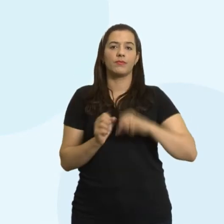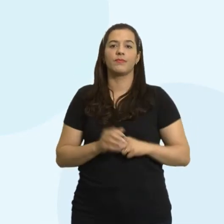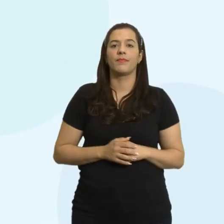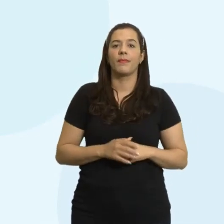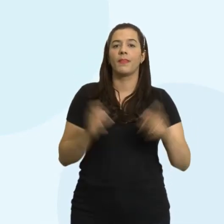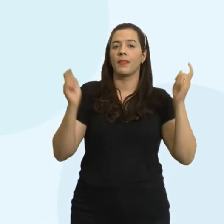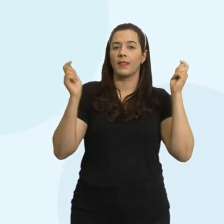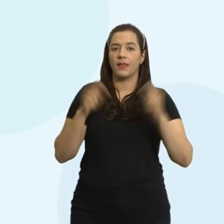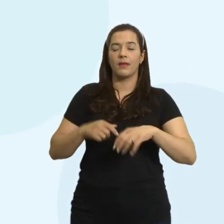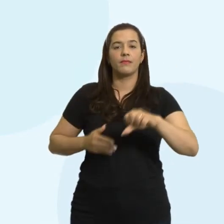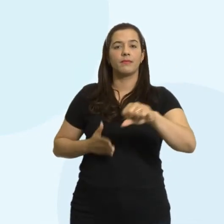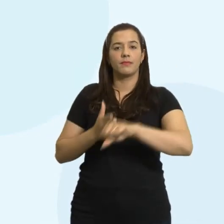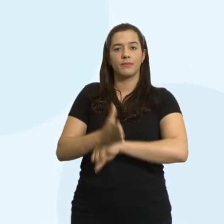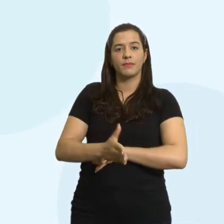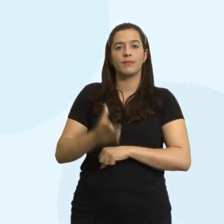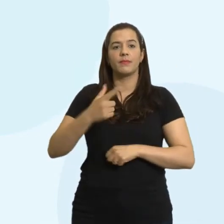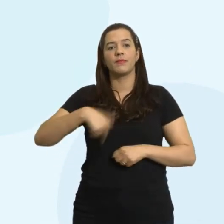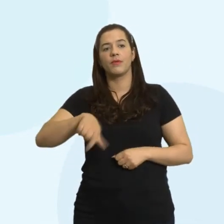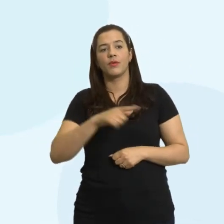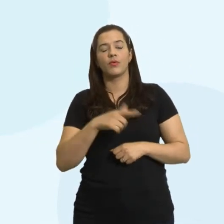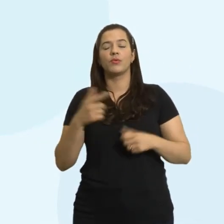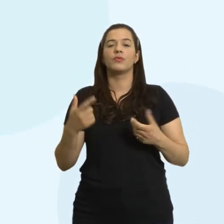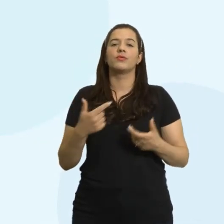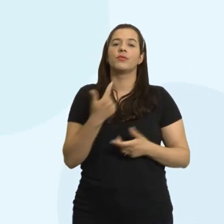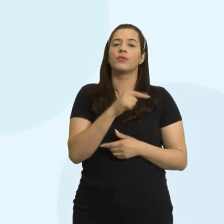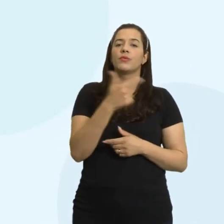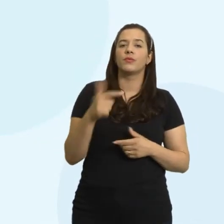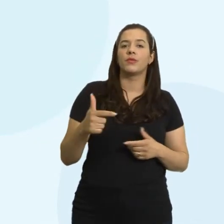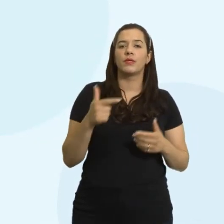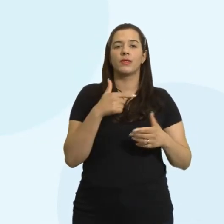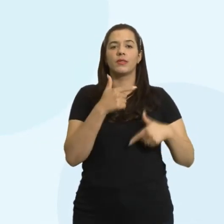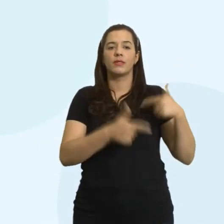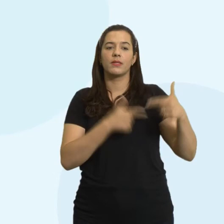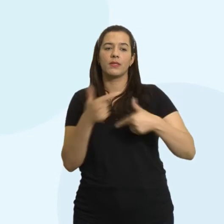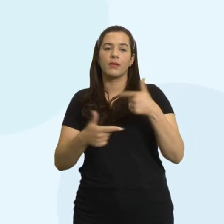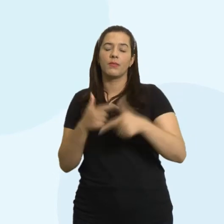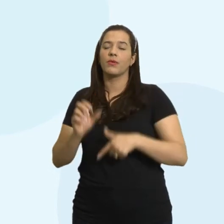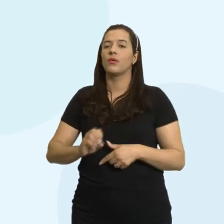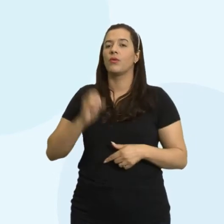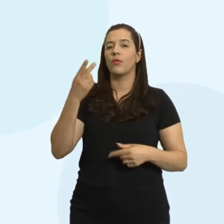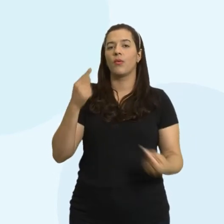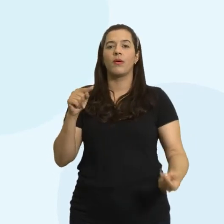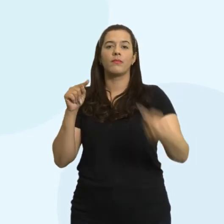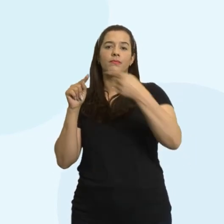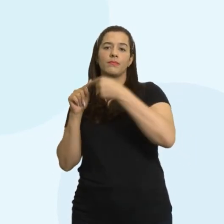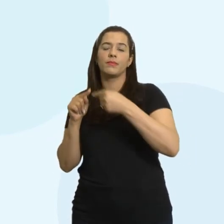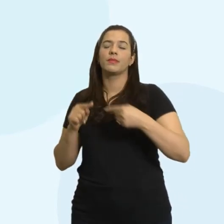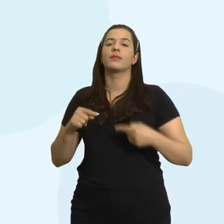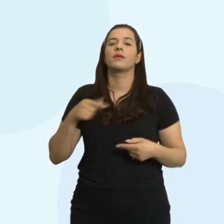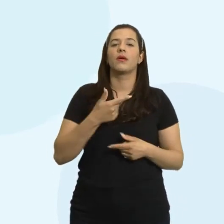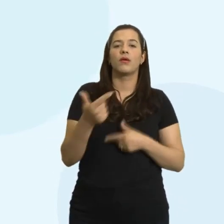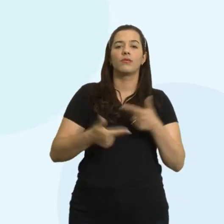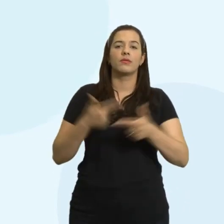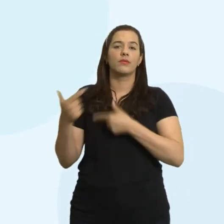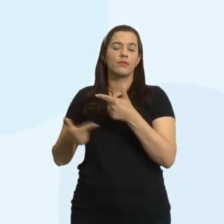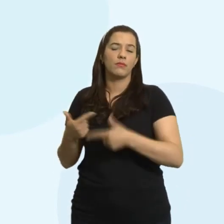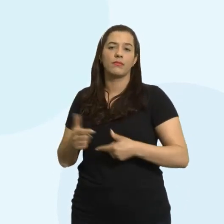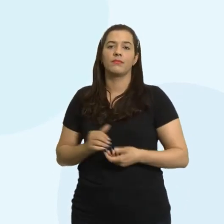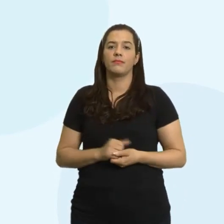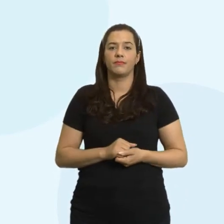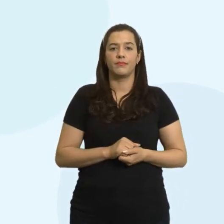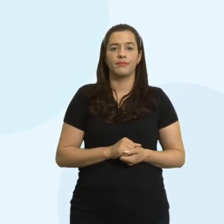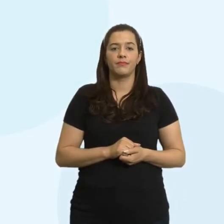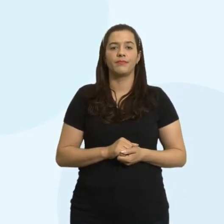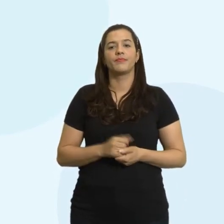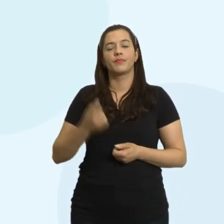acessar isso ao desemprego no mundo ou podemos associar ao emprego, às novas relações de trabalho? Quando a